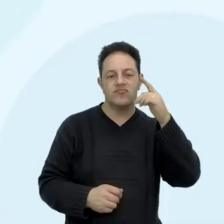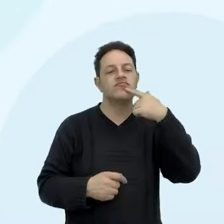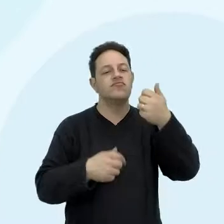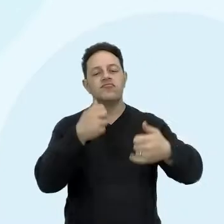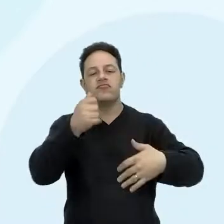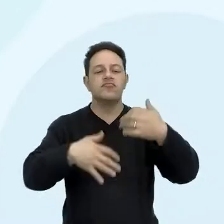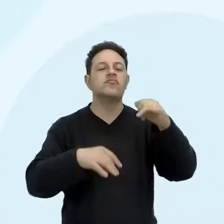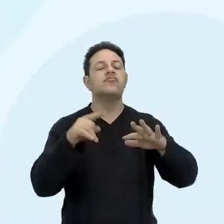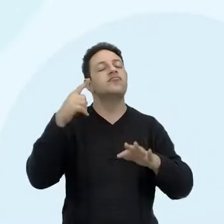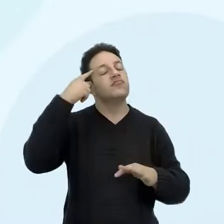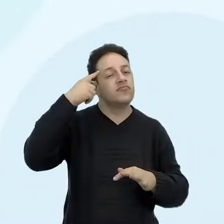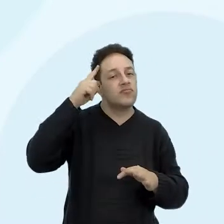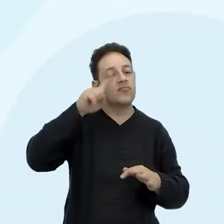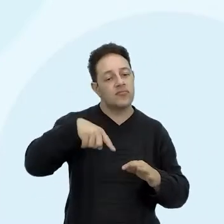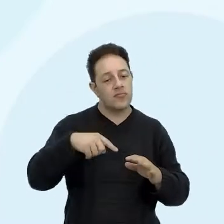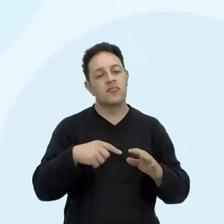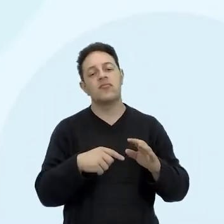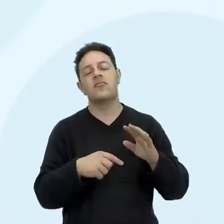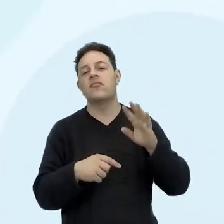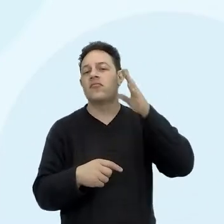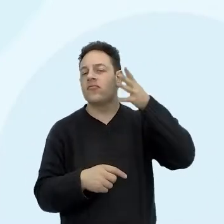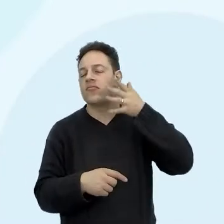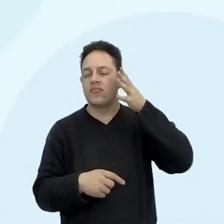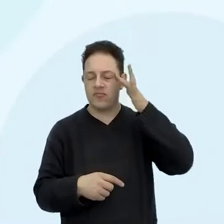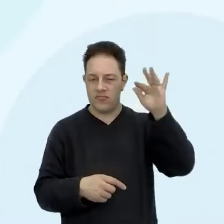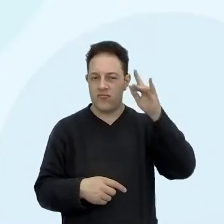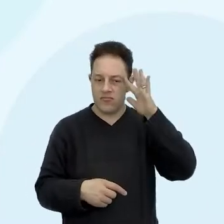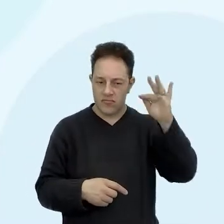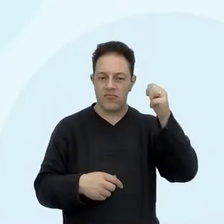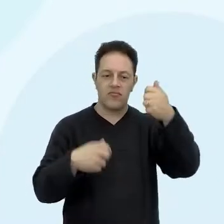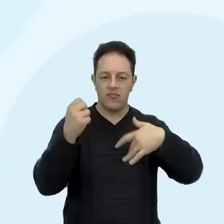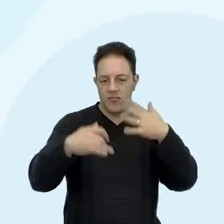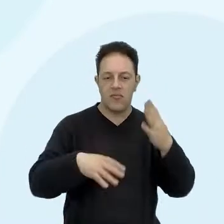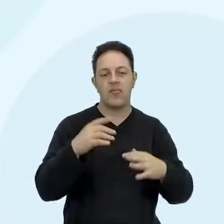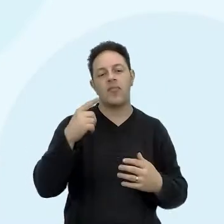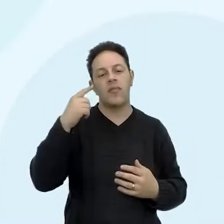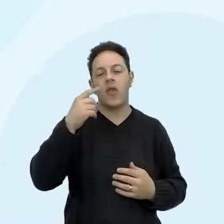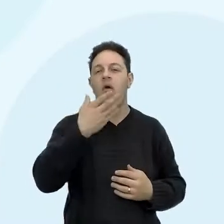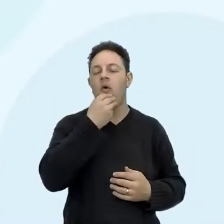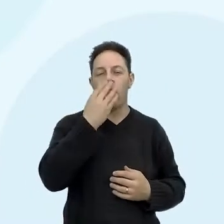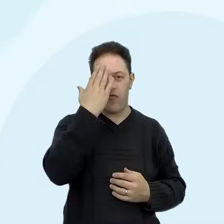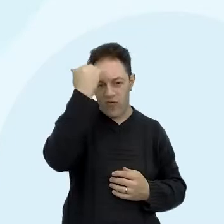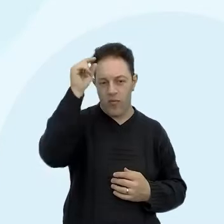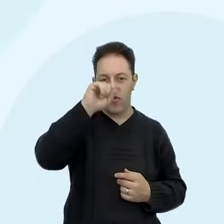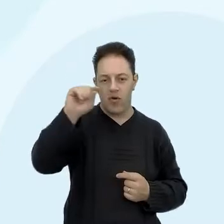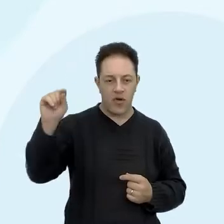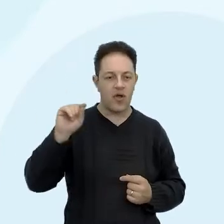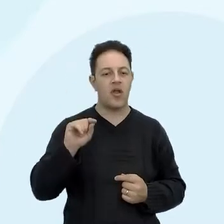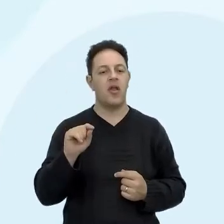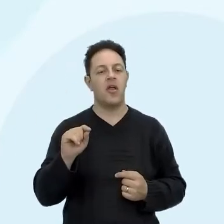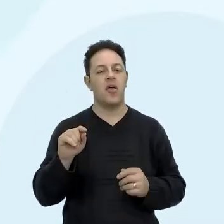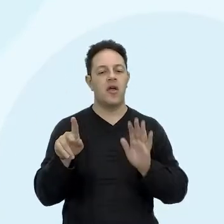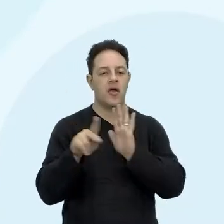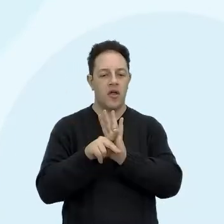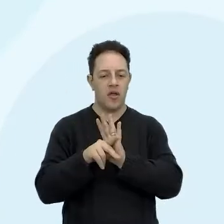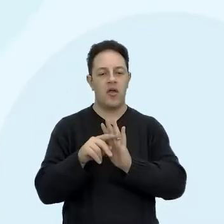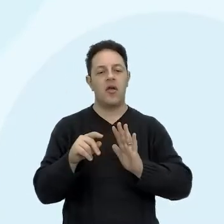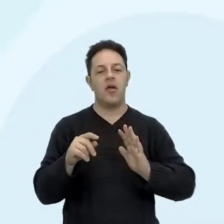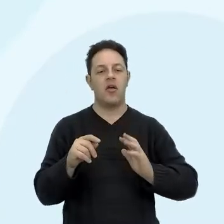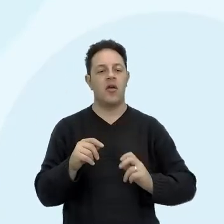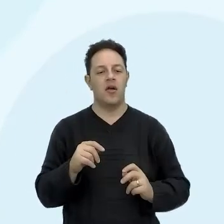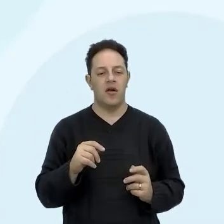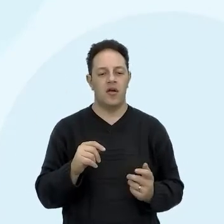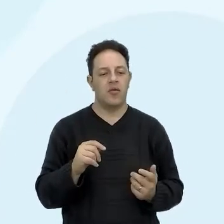no pensamento e no discurso filosófico, incluindo grandes pensadores como Hegel. Então,